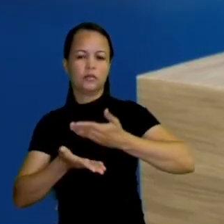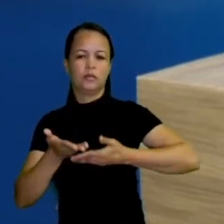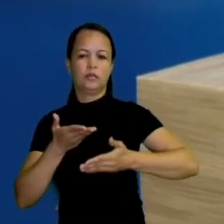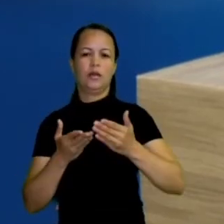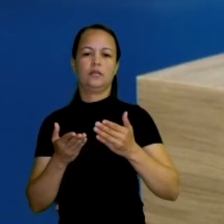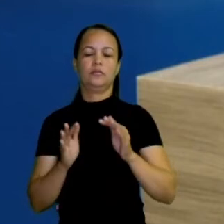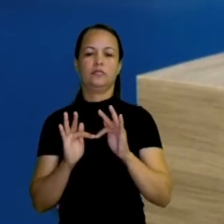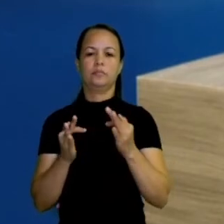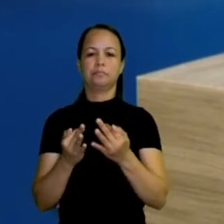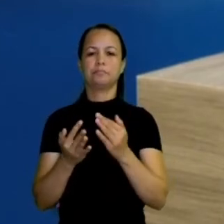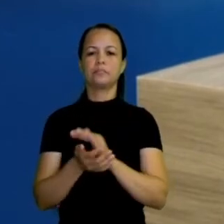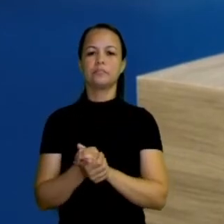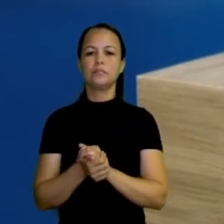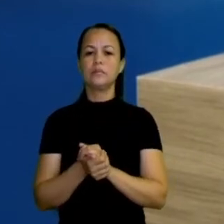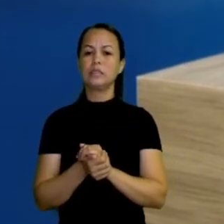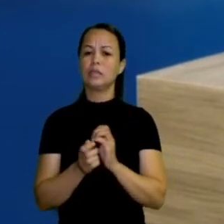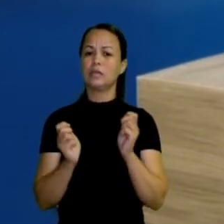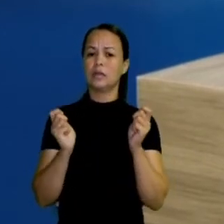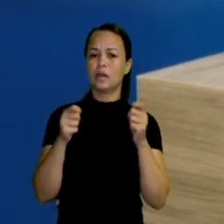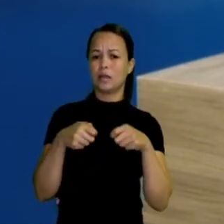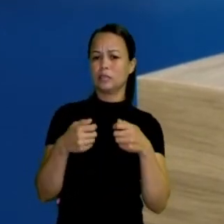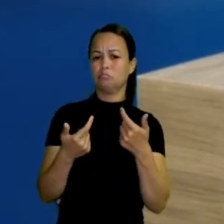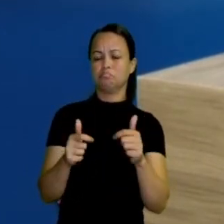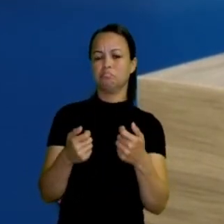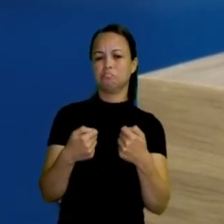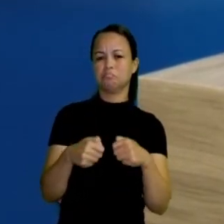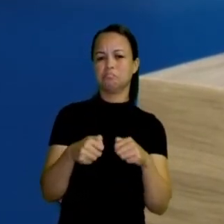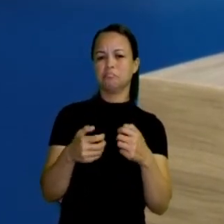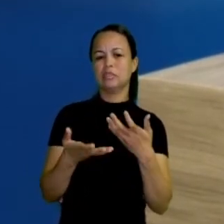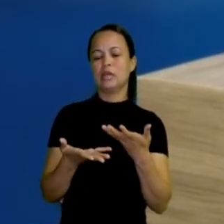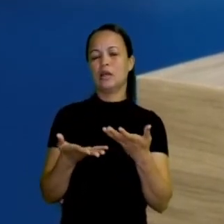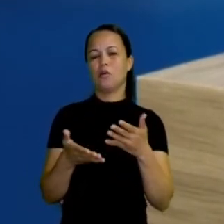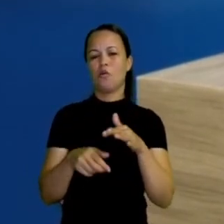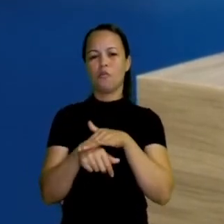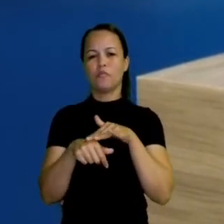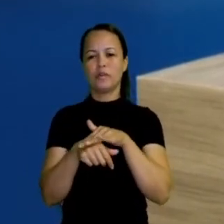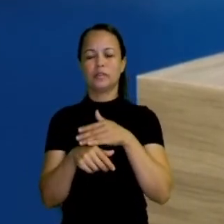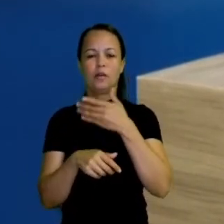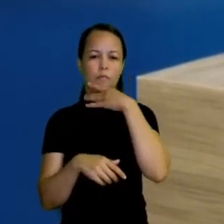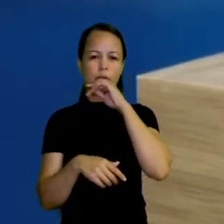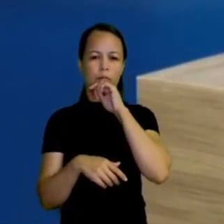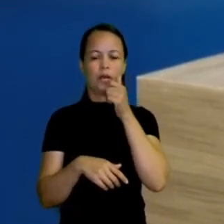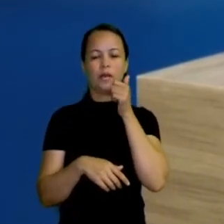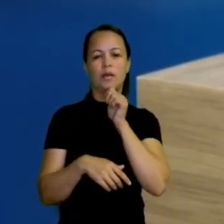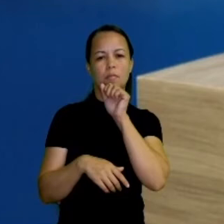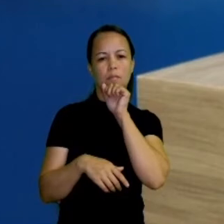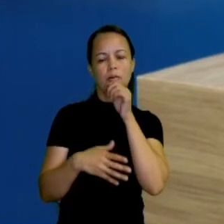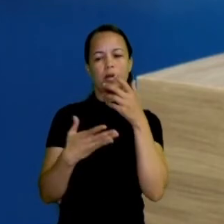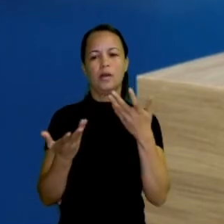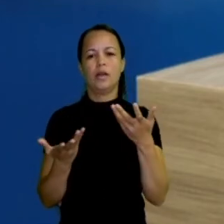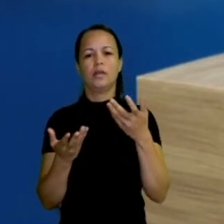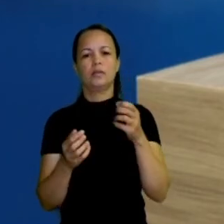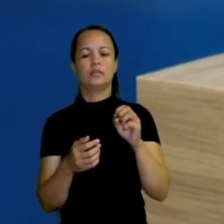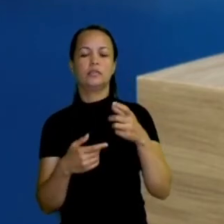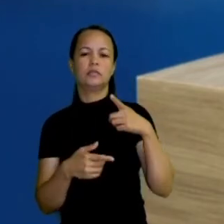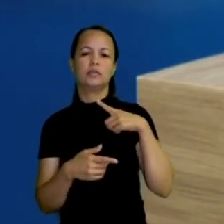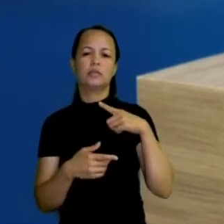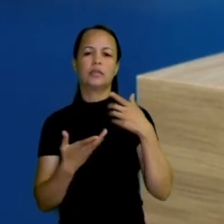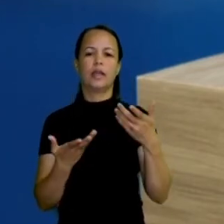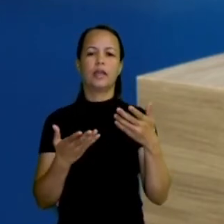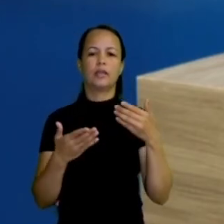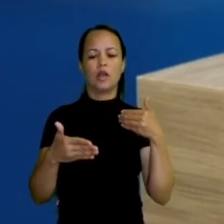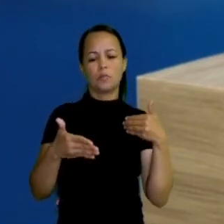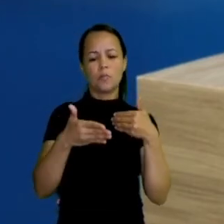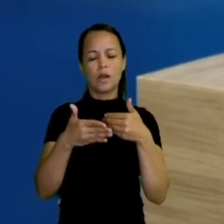não for possível conversar com o papai e com a mamãe e ver um registro deles, que vai ter o nome do vovô e da vovó, de pessoas